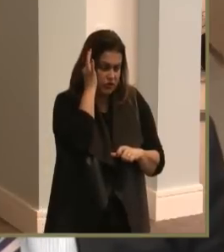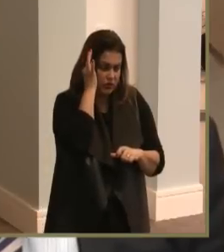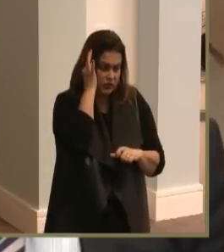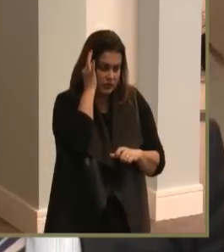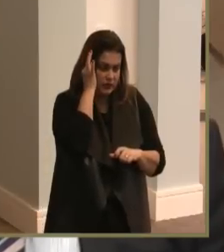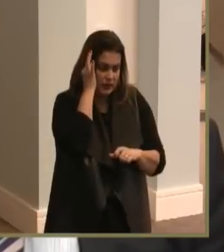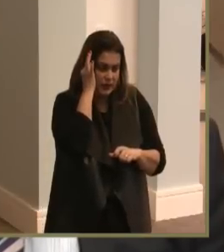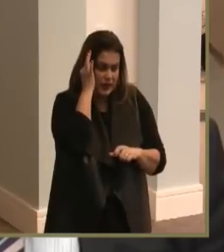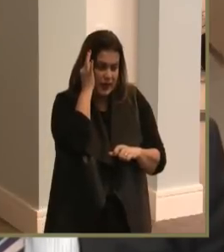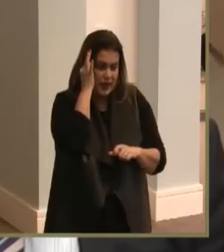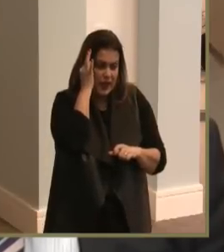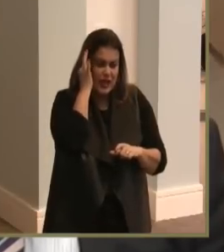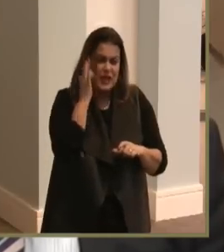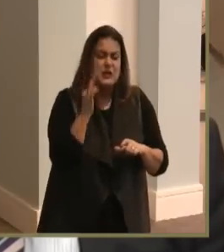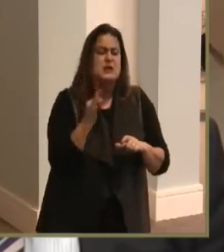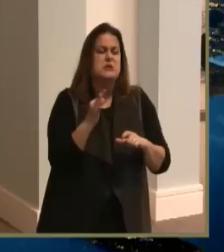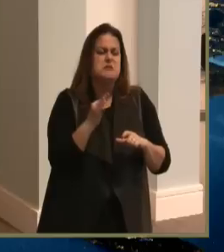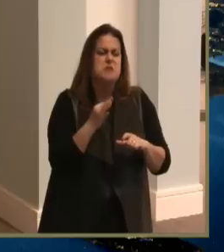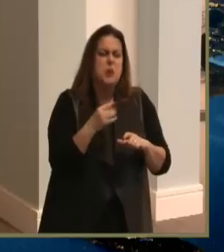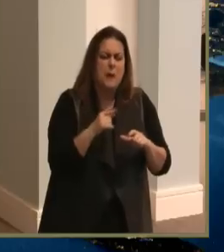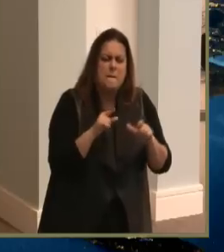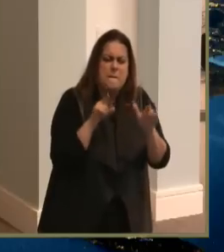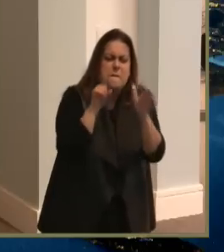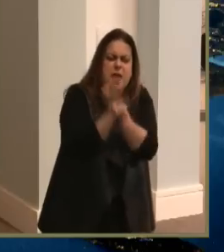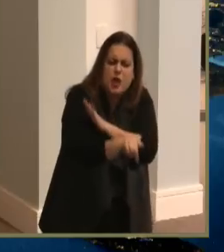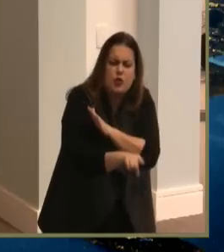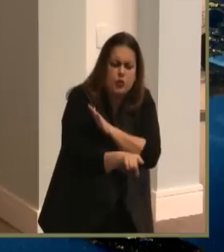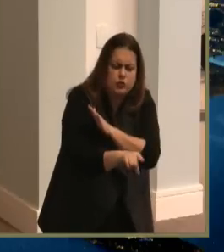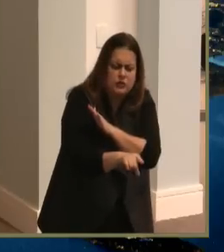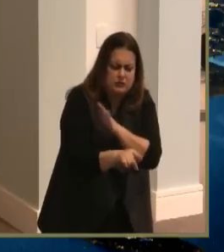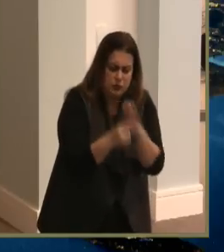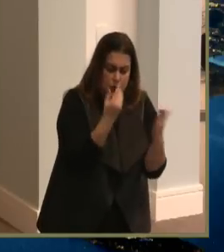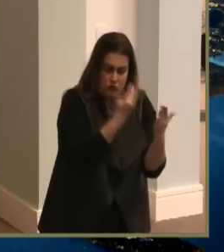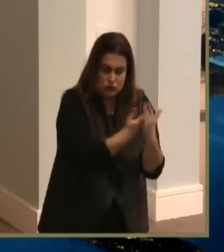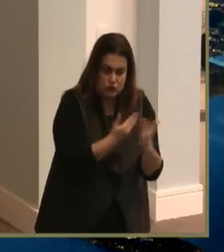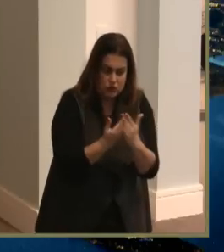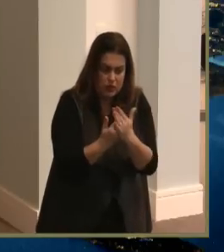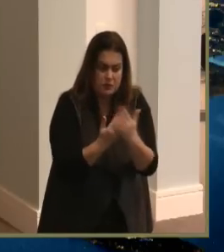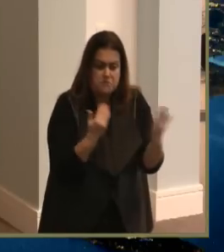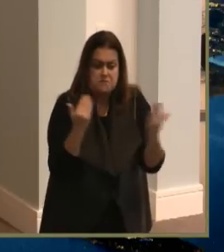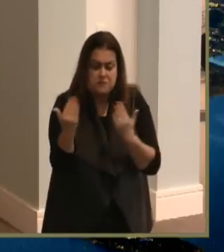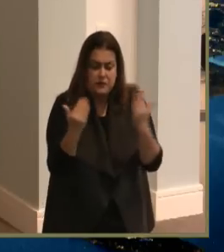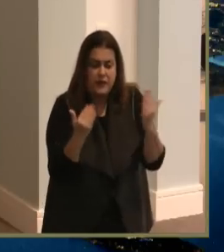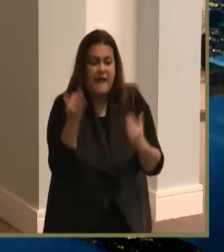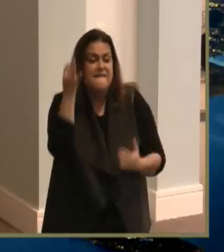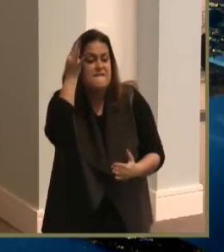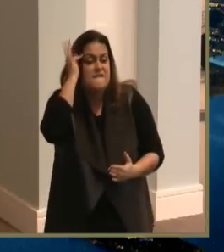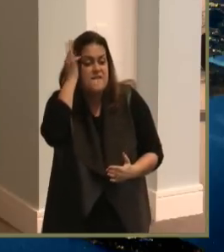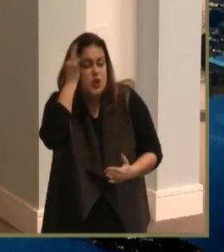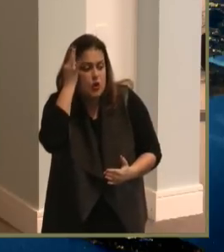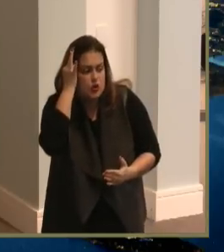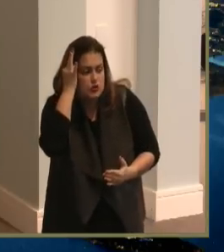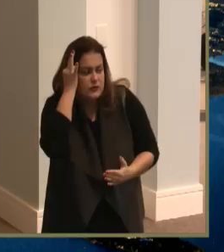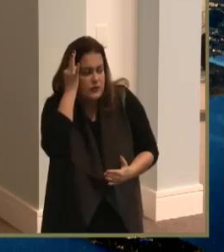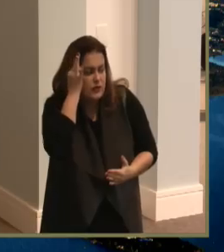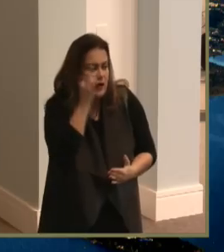160-225 da nossa era, ele levantou uma questão muito importante e curiosa, fazendo uma distinção entre filosofia e